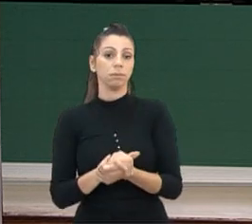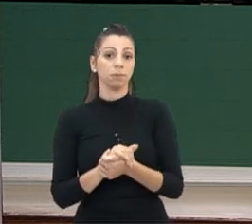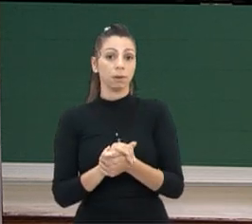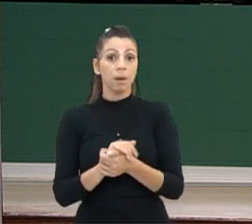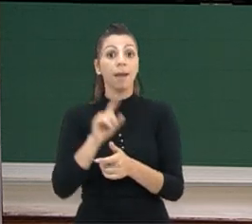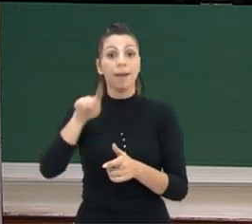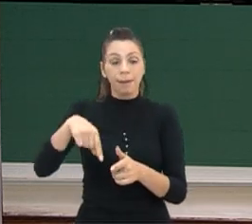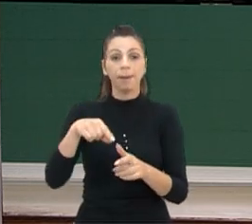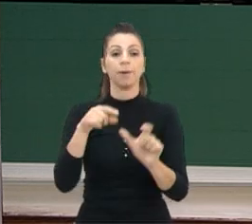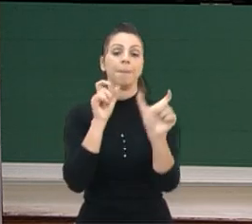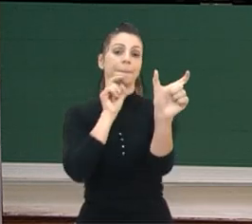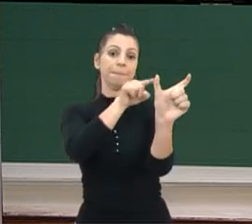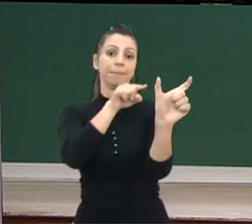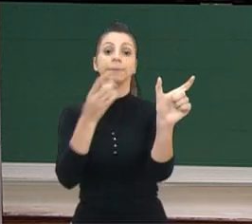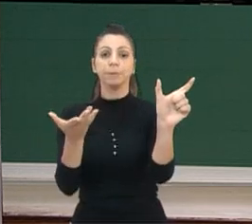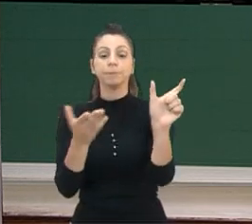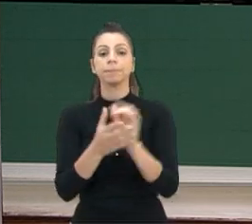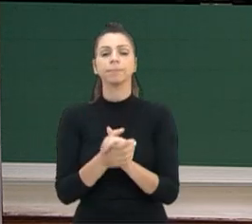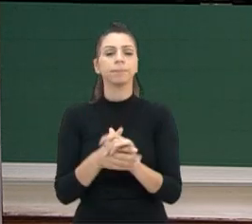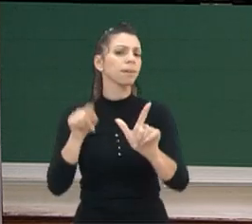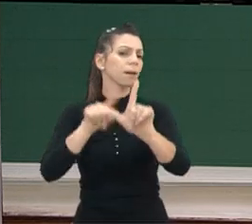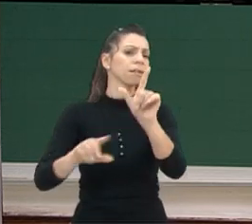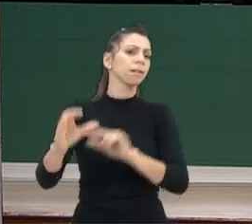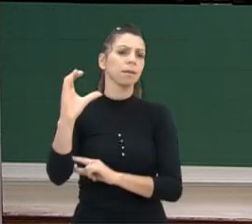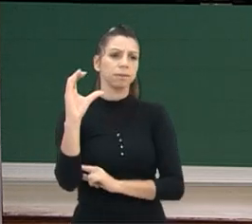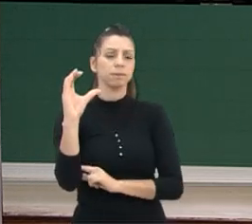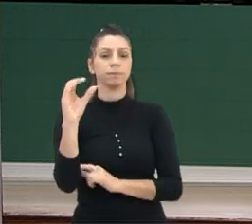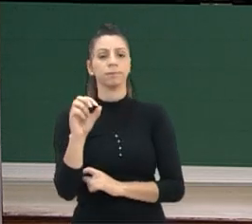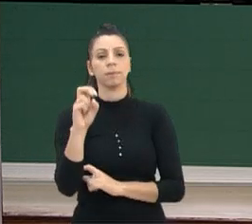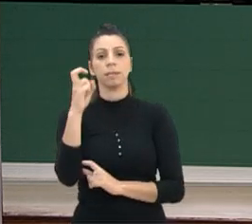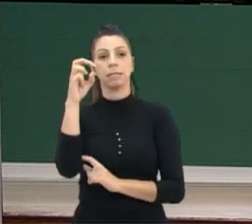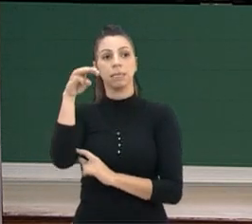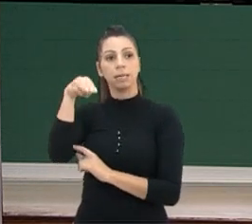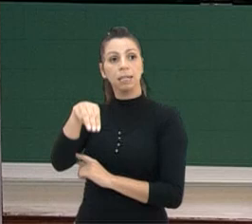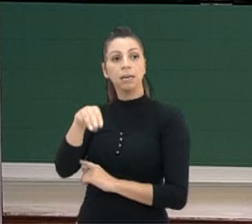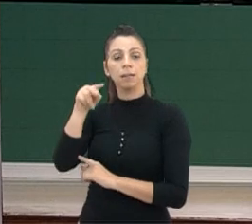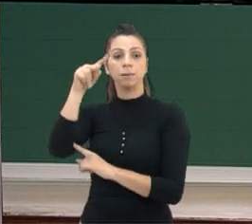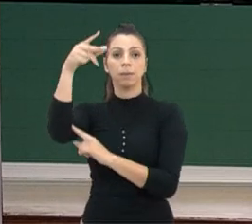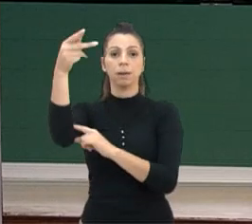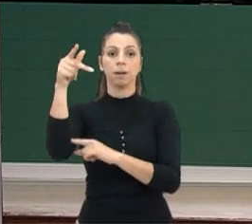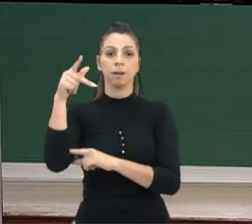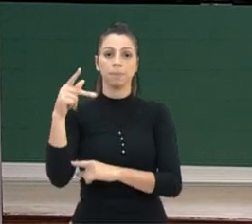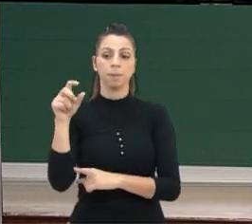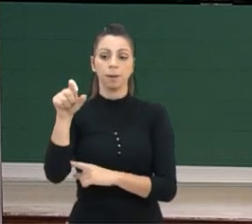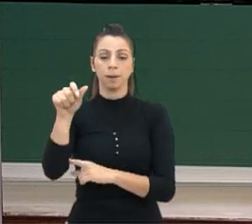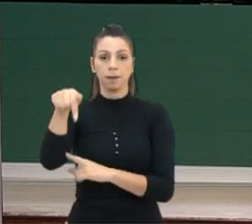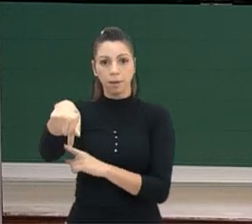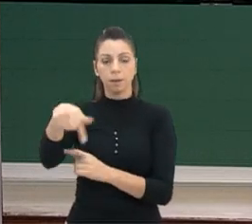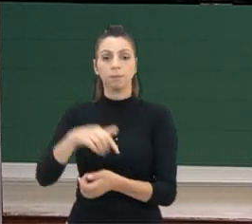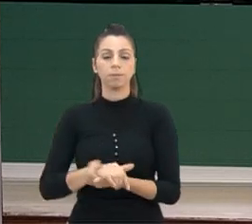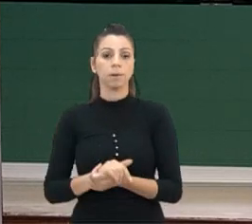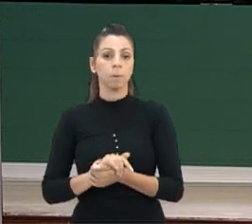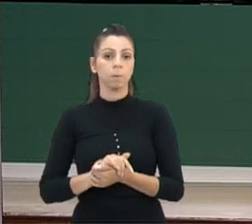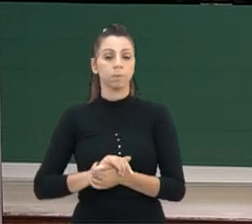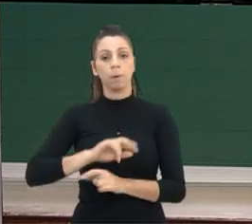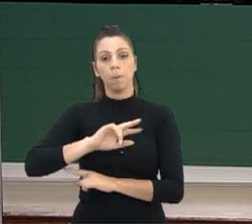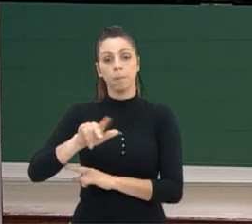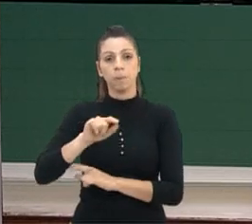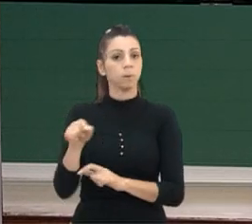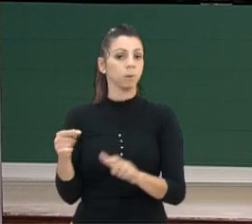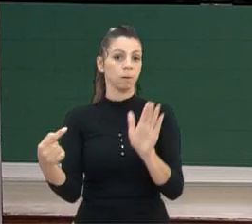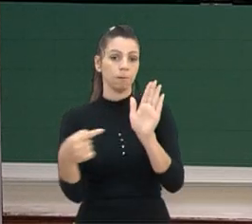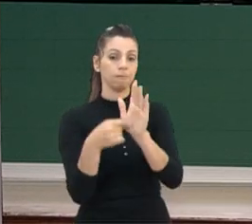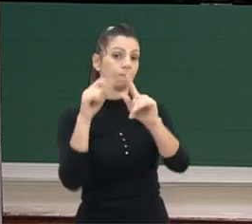Letra B é um monômio. E a letra C? 5m ao quadrado, pq. Como eu já te disse, não precisa dos sinais de